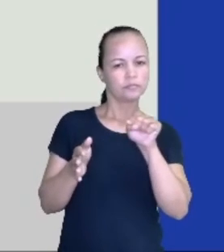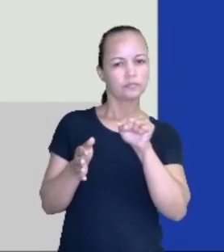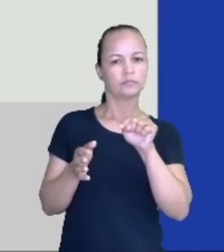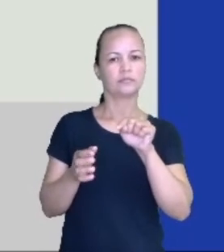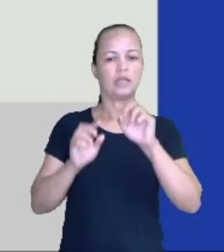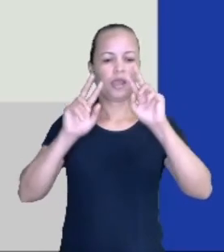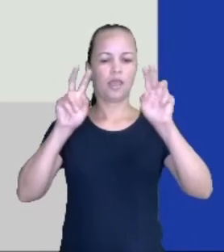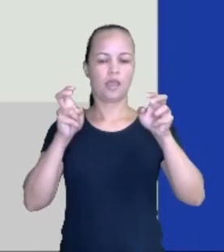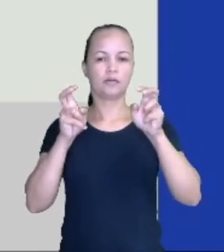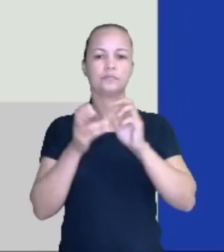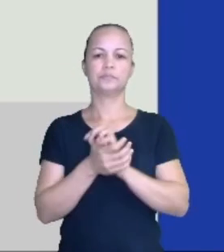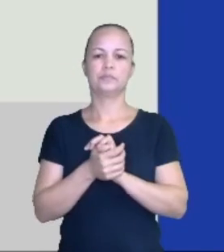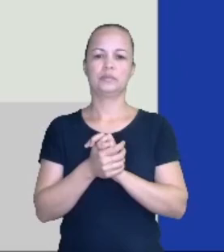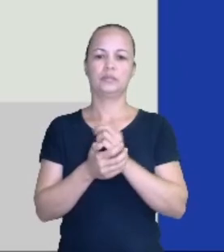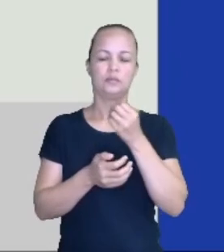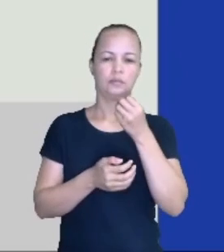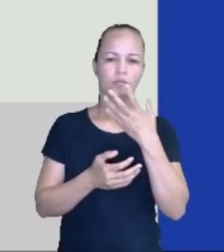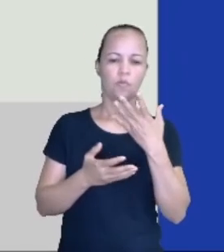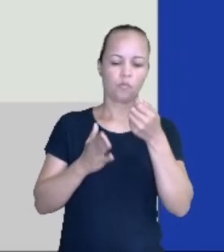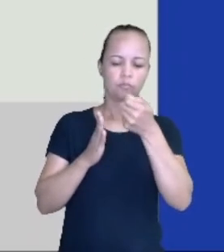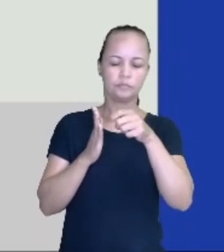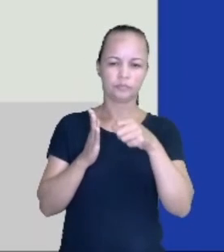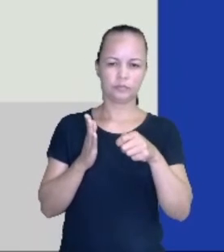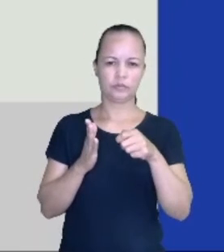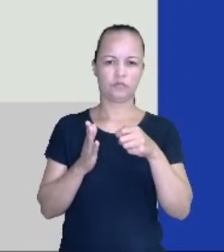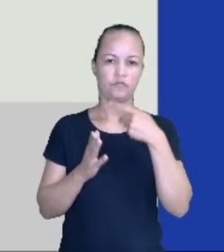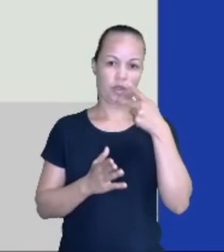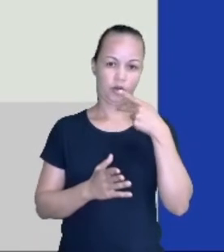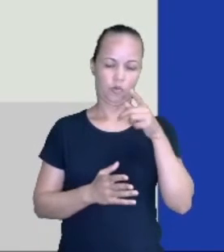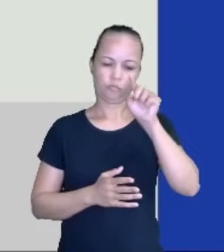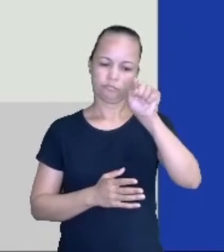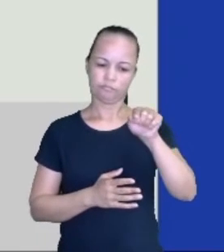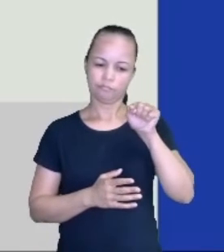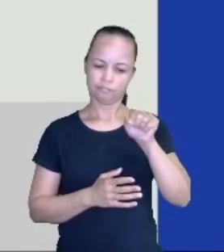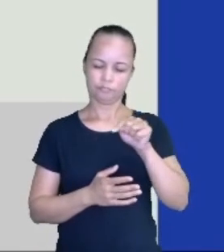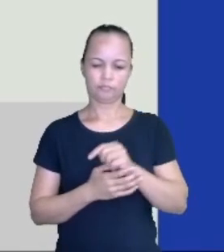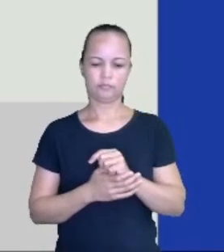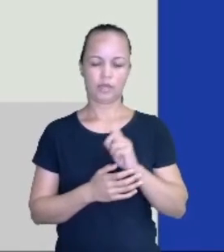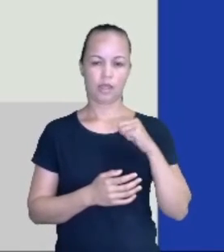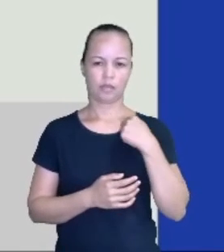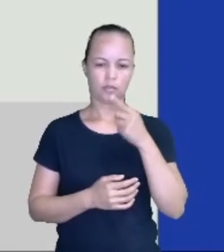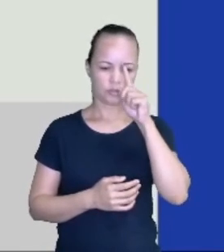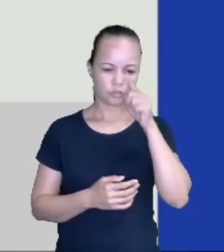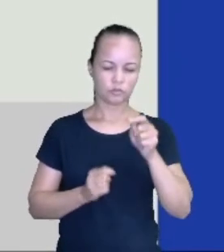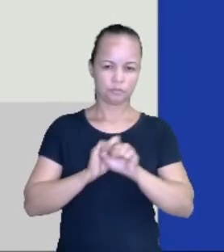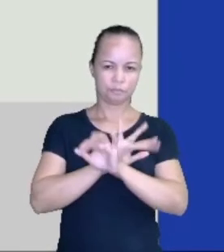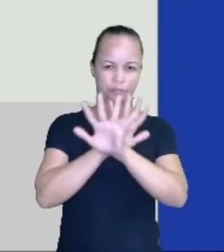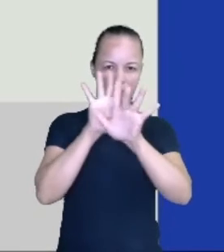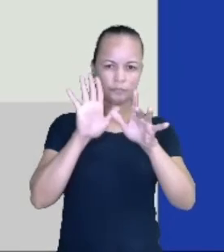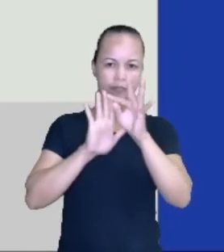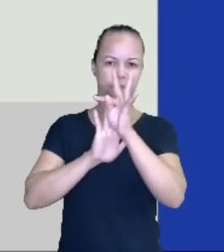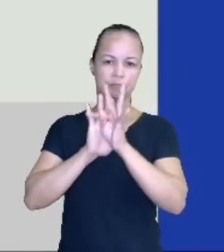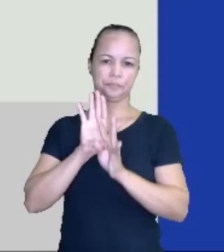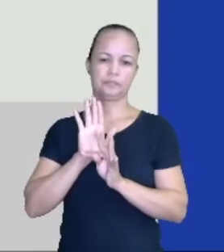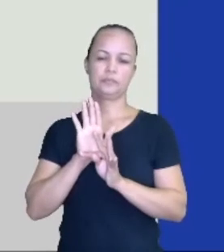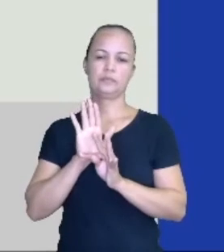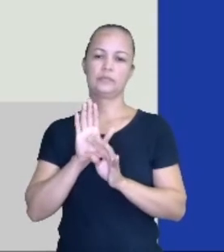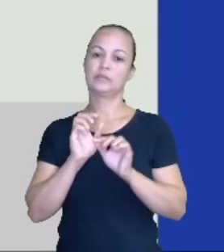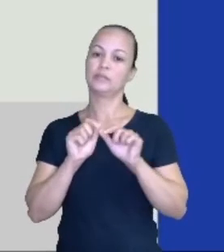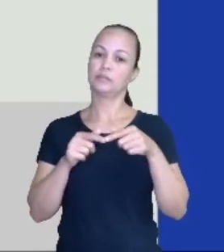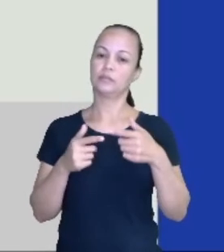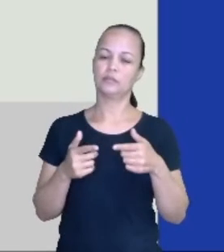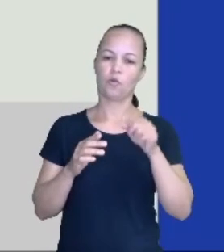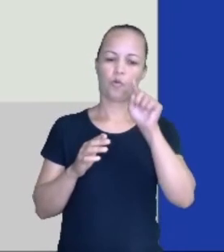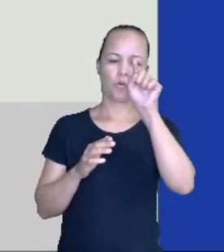todos a serviço da boa escrita, disse o ponto de exclamação. Nossa missão é dar clareza aos textos. Se não os